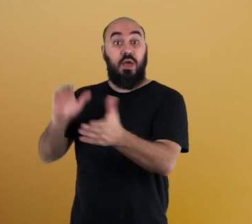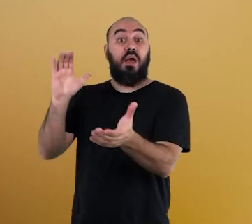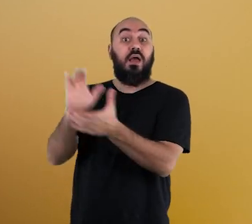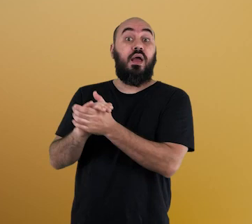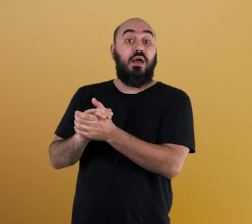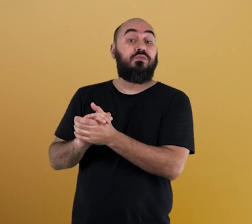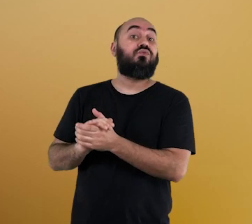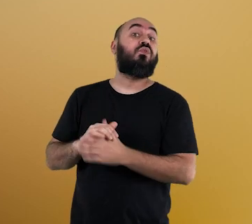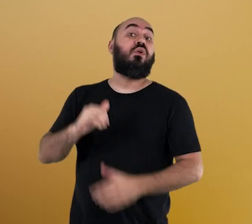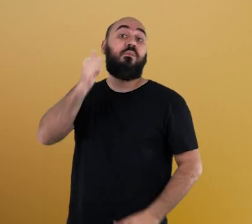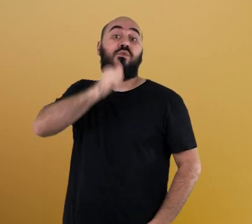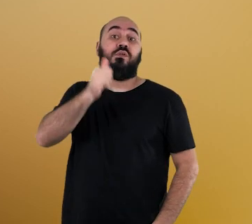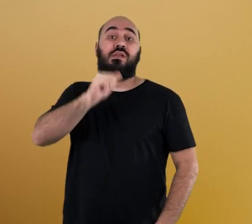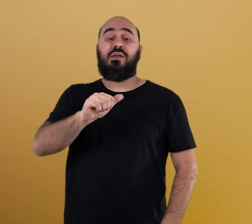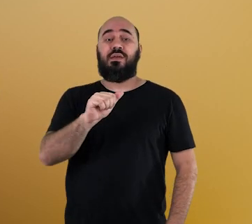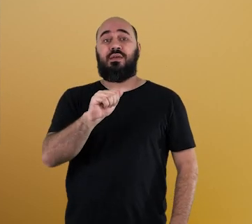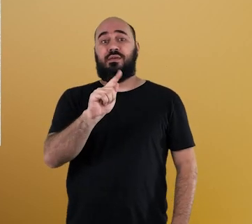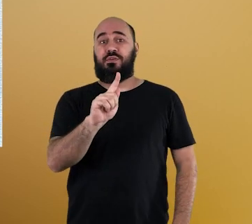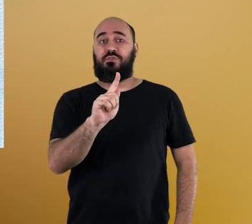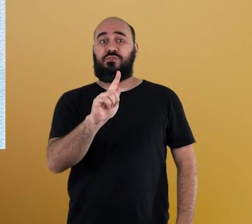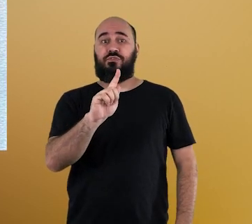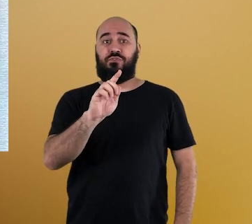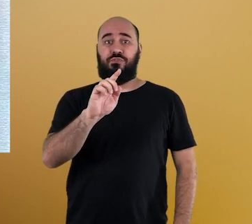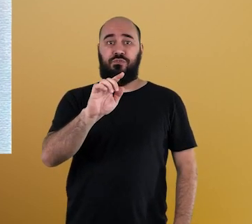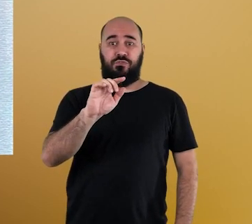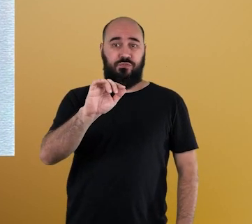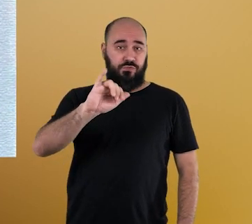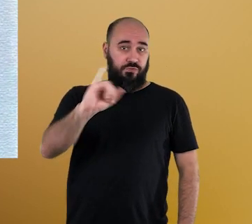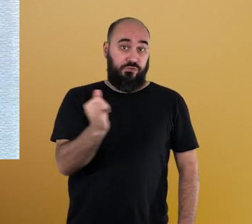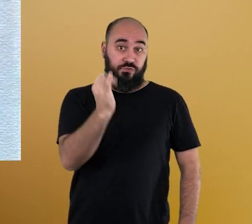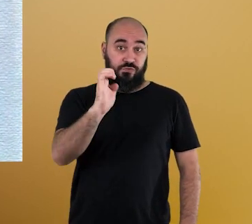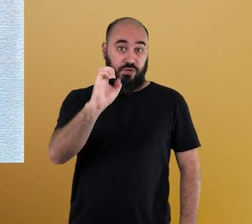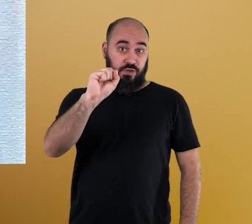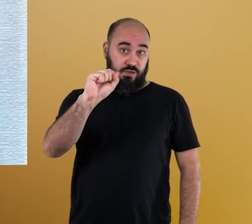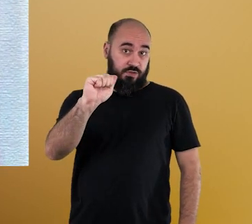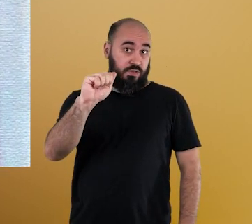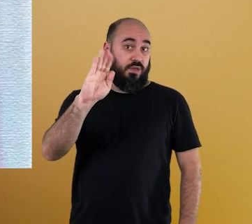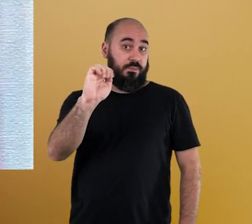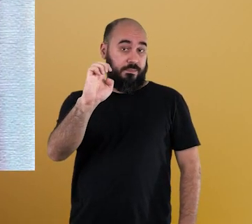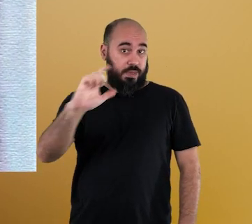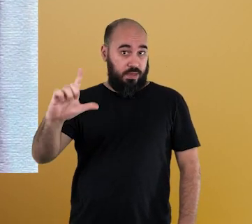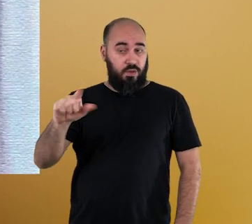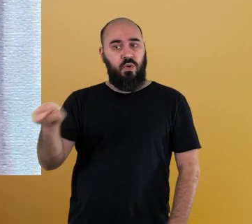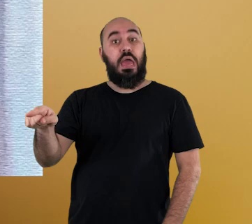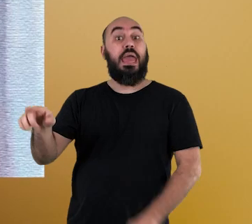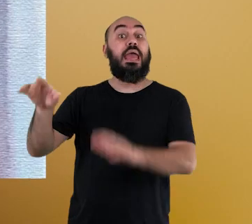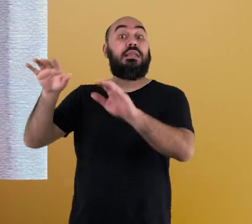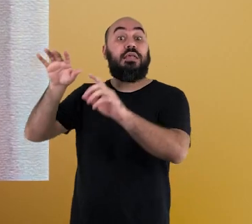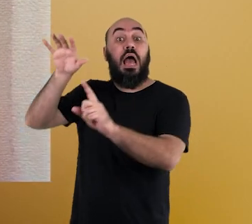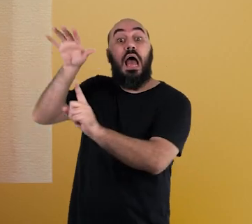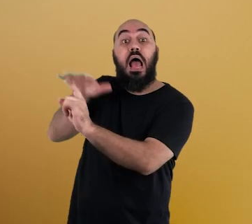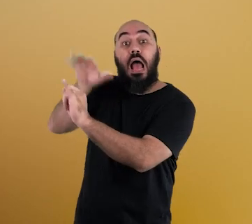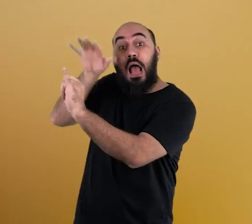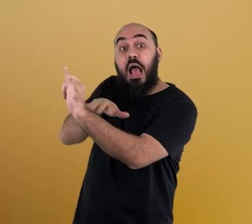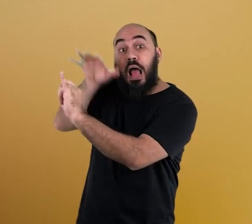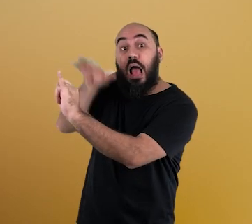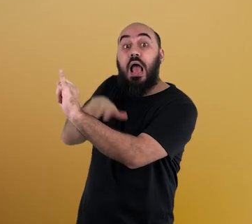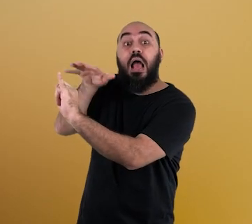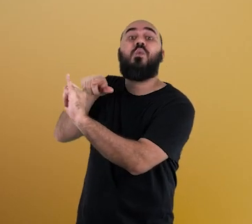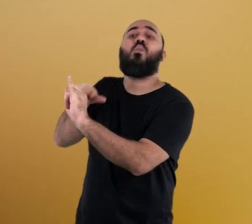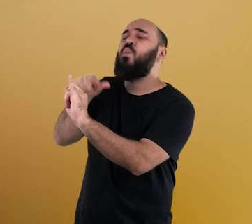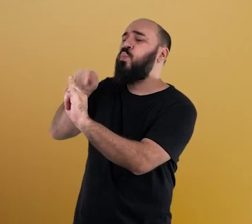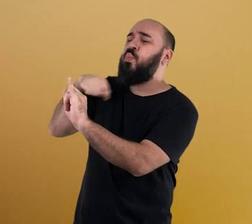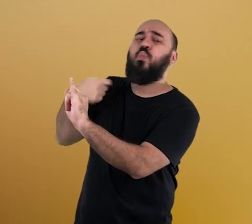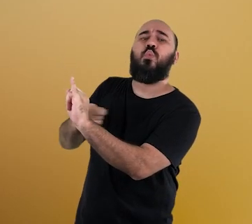era adoradora de um deus pagão, um deus imaginário chamado Baal. Baal era considerado o